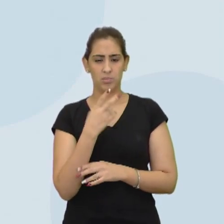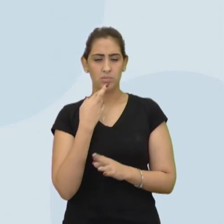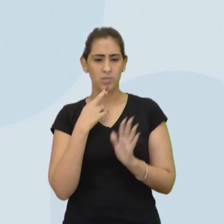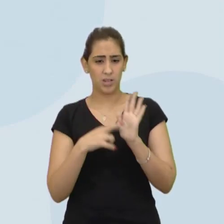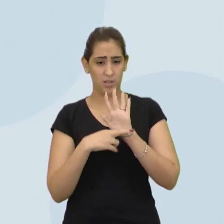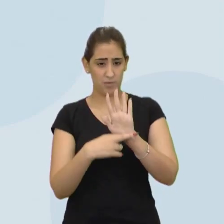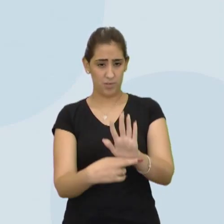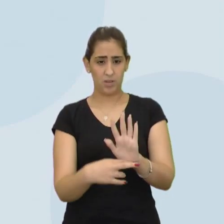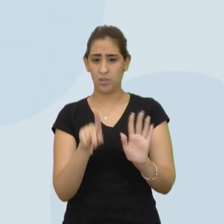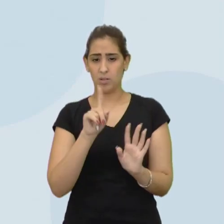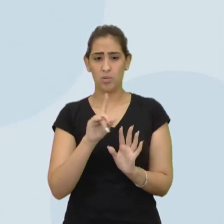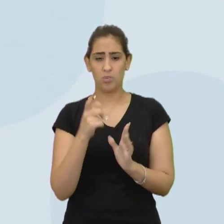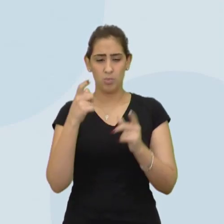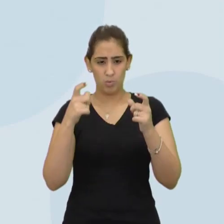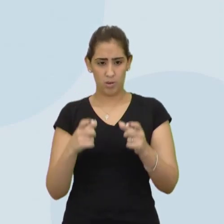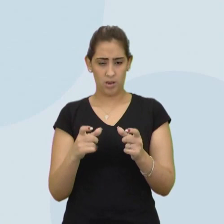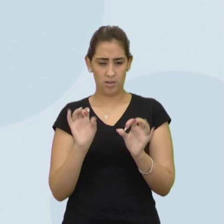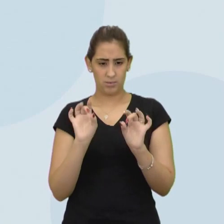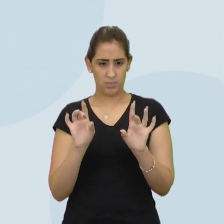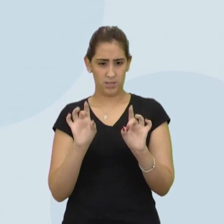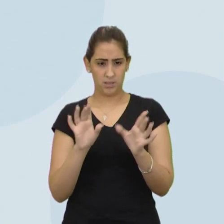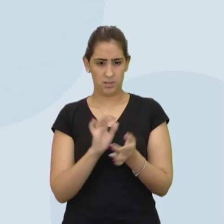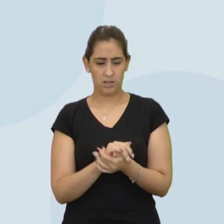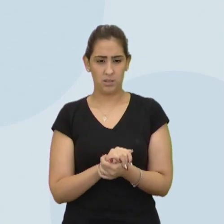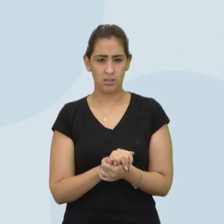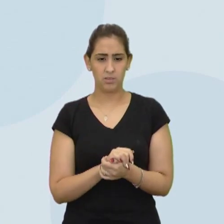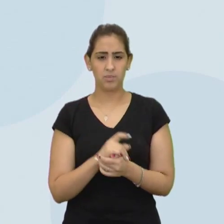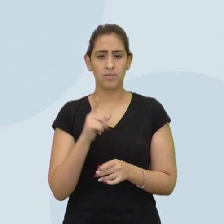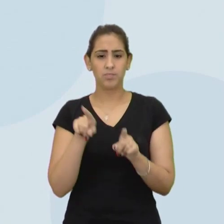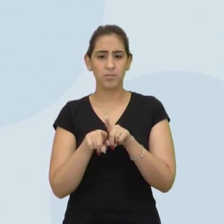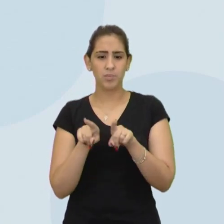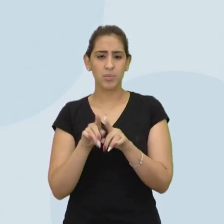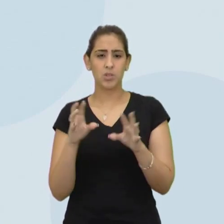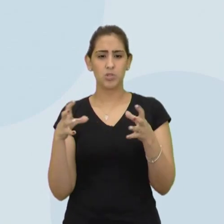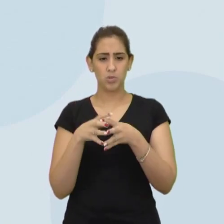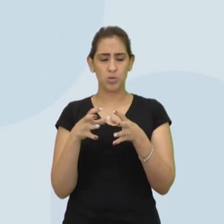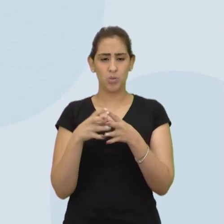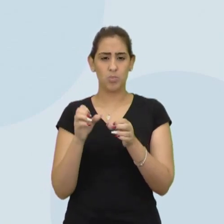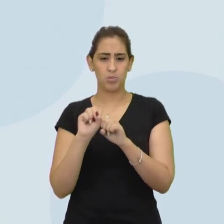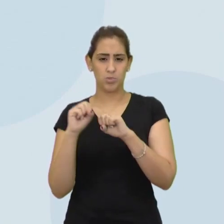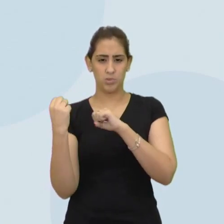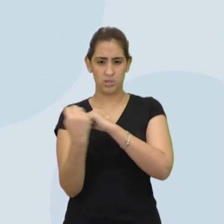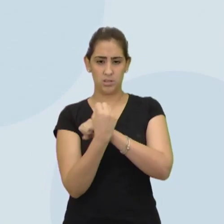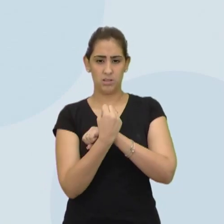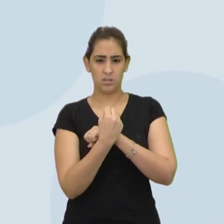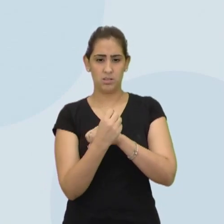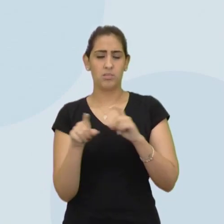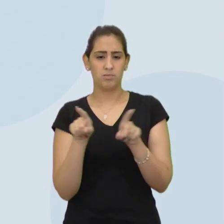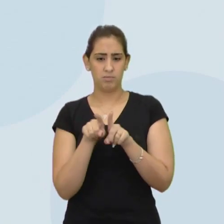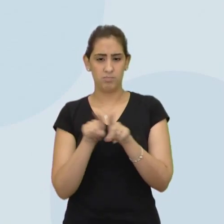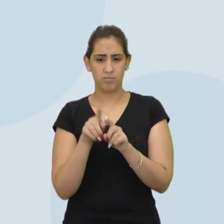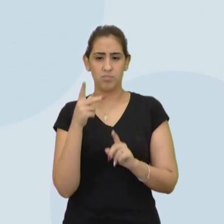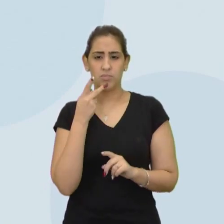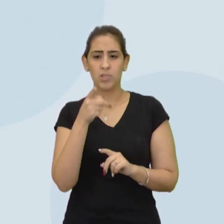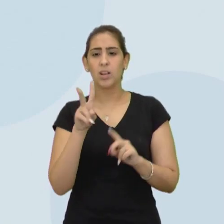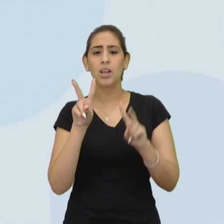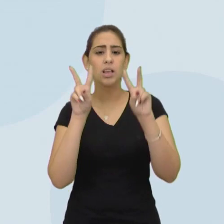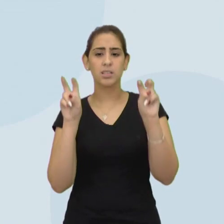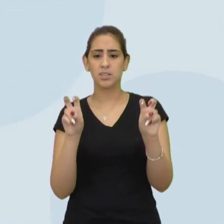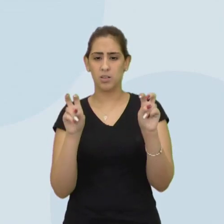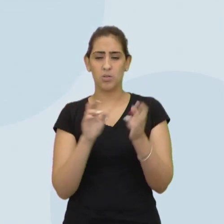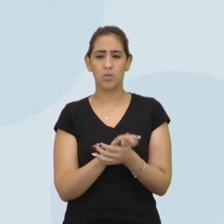propriedades específicas, mas apenas a critérios mutáveis de grupos sociais. Tomemos a questão: o que